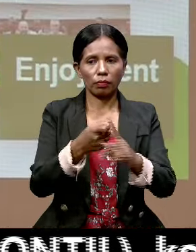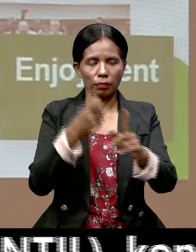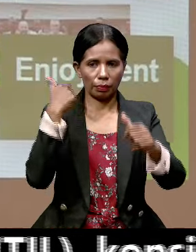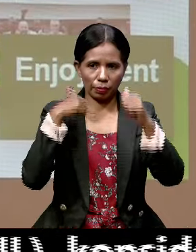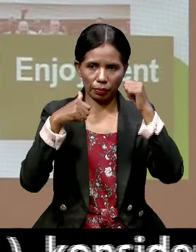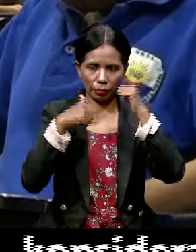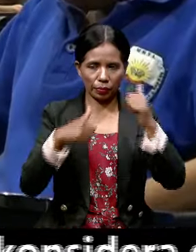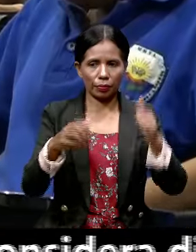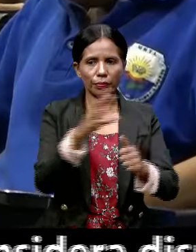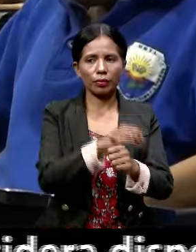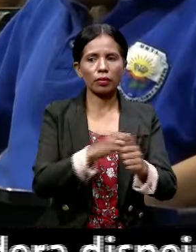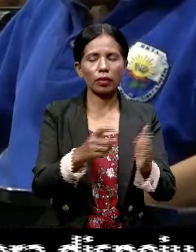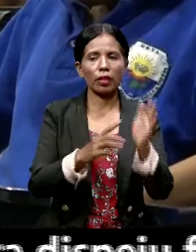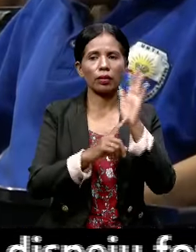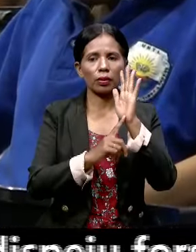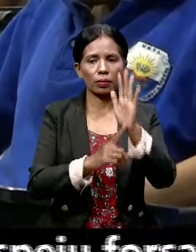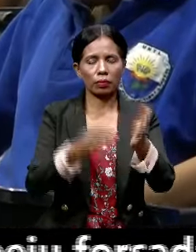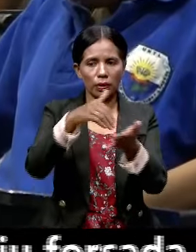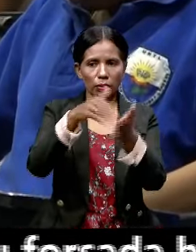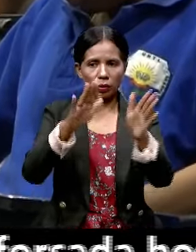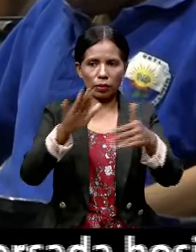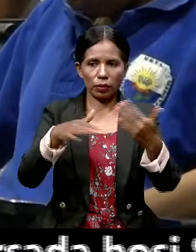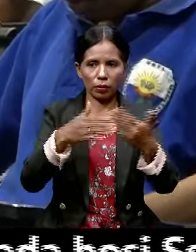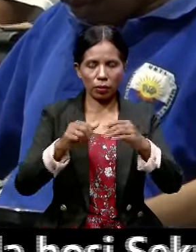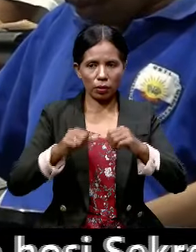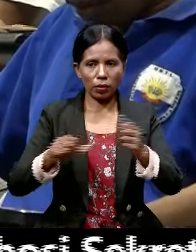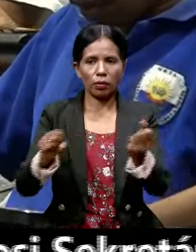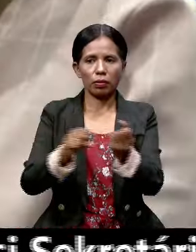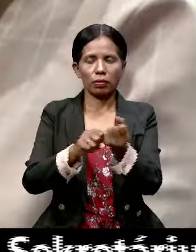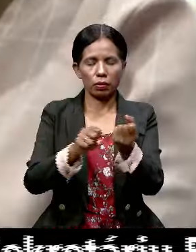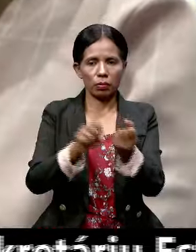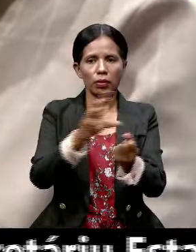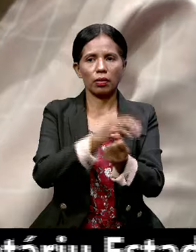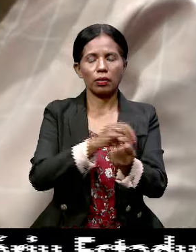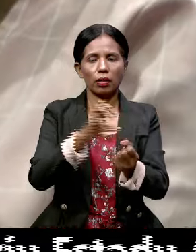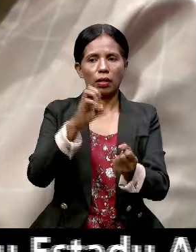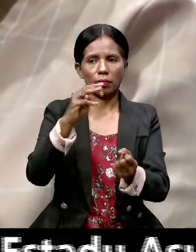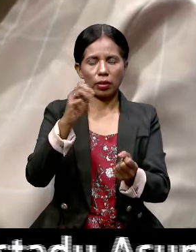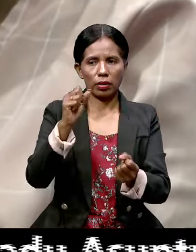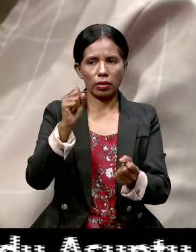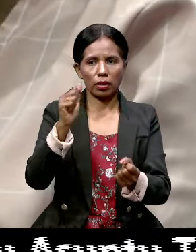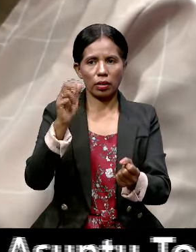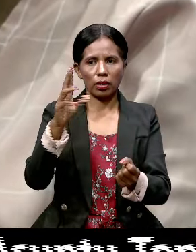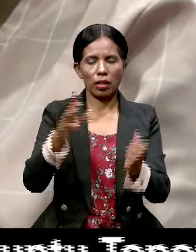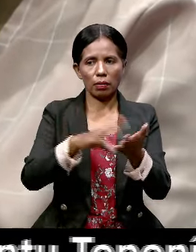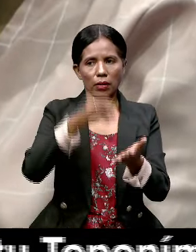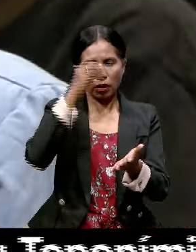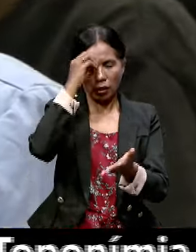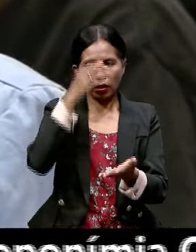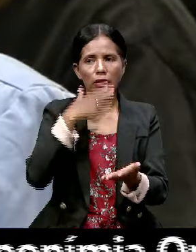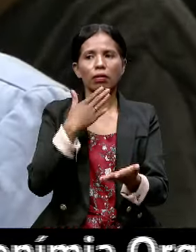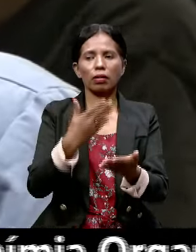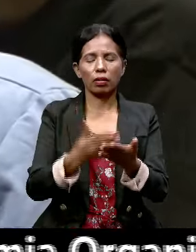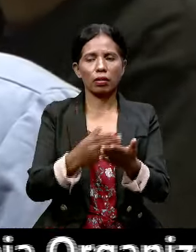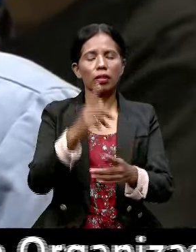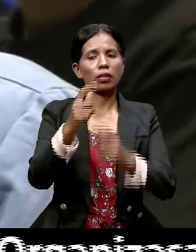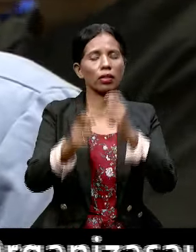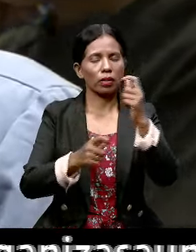atividade ne atu inspira estudante sira no nebel contribui para redução emissão nian no bele aprende dia clutan